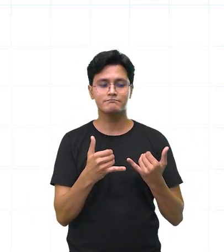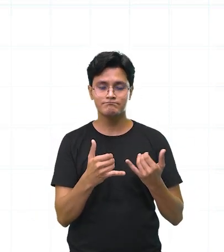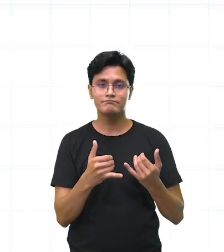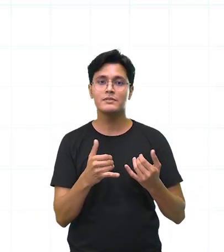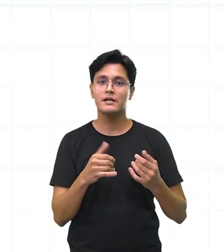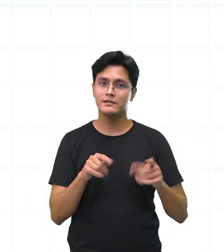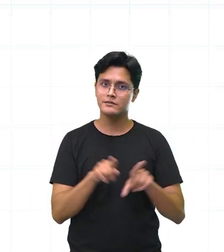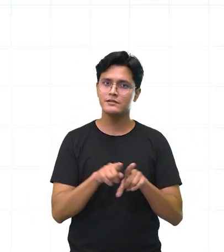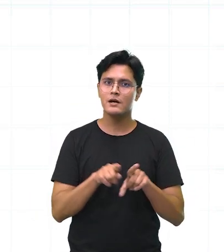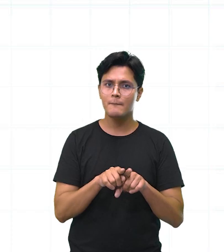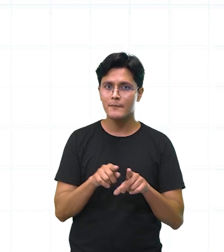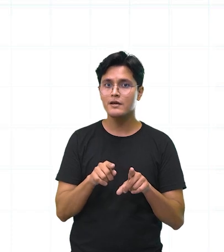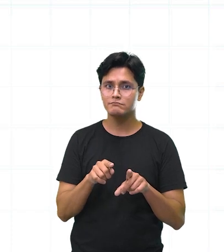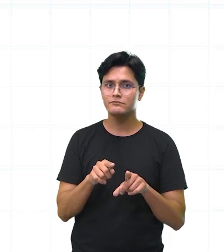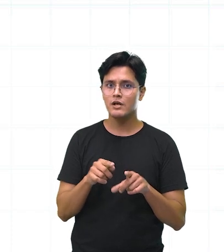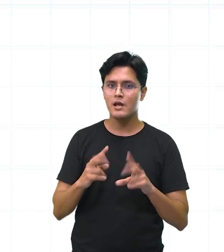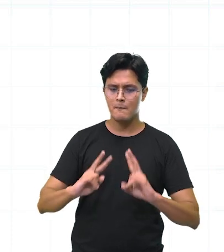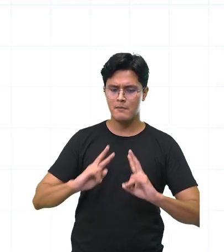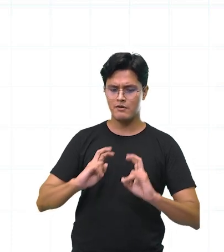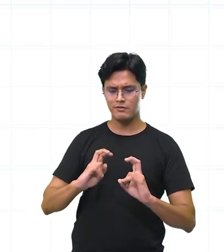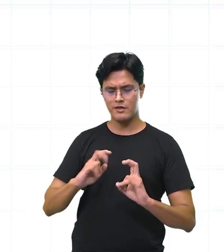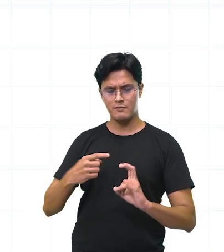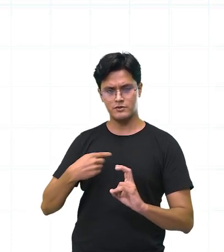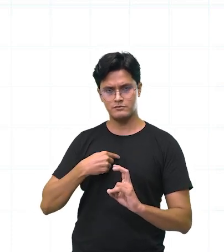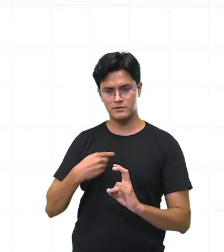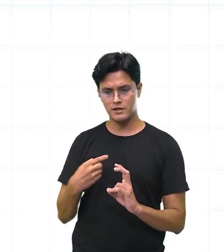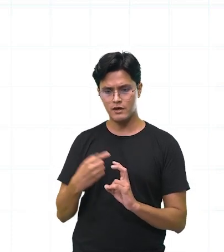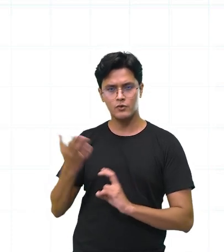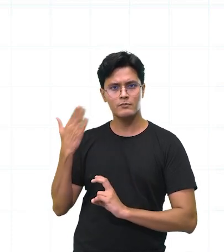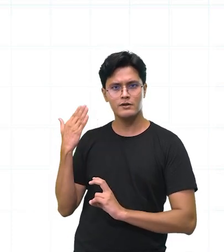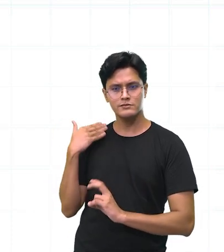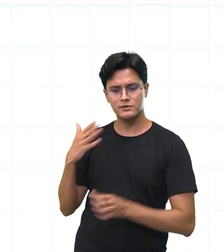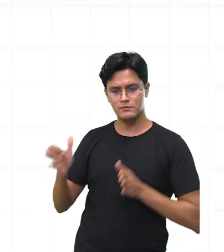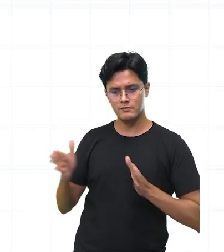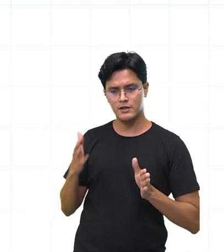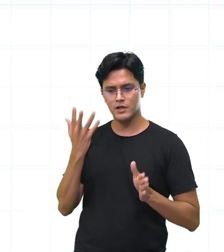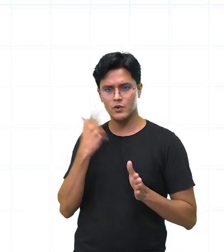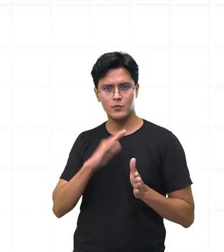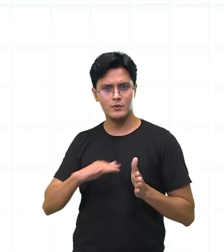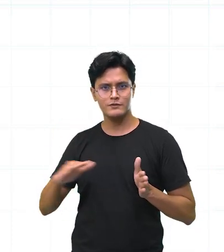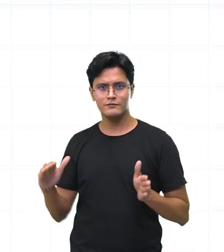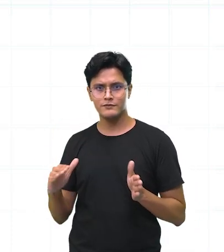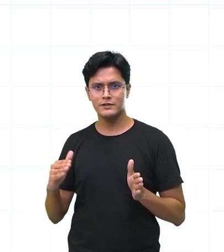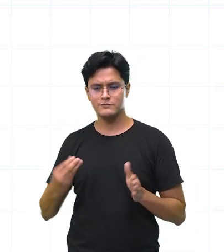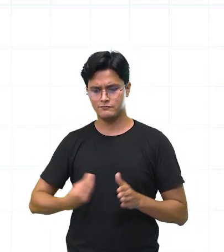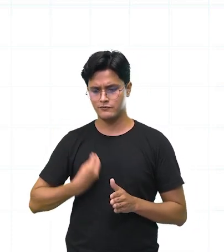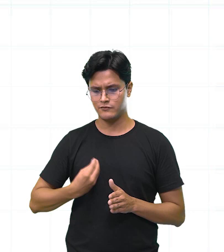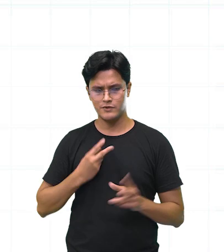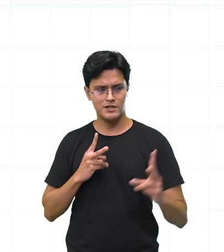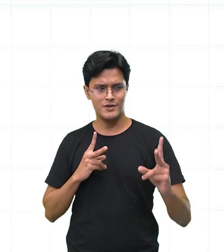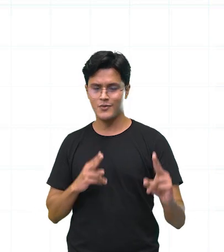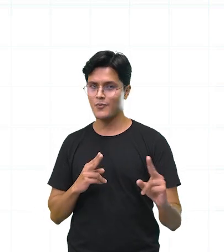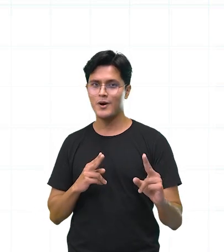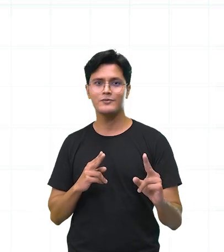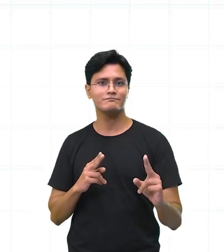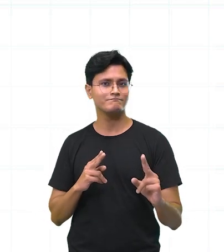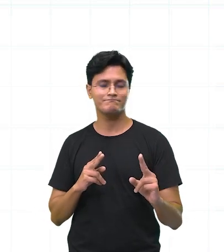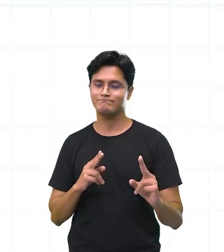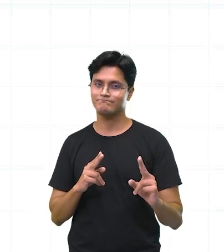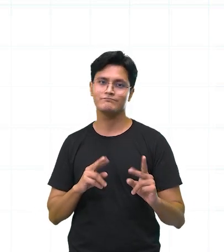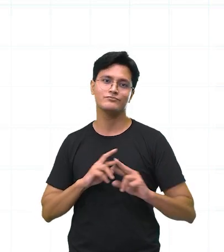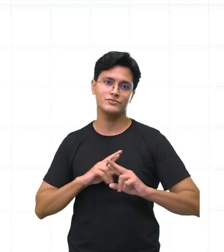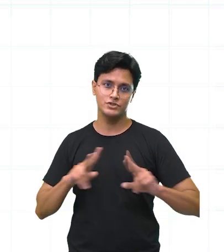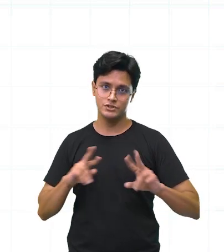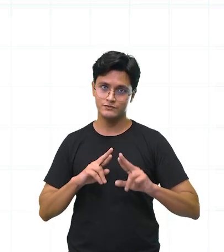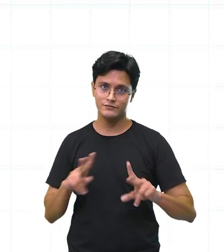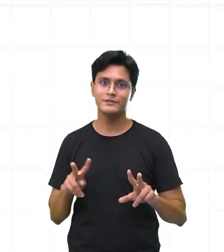ele percebe que ele não teve essa infância, né? Então tem uma onda de alegria que ele não viveu naquela época, mas é